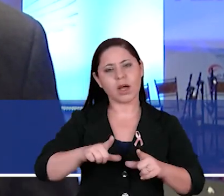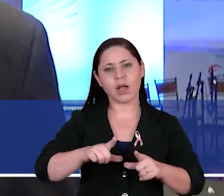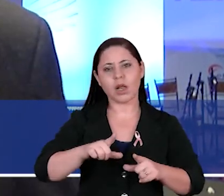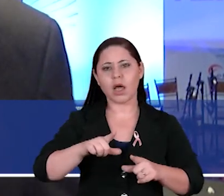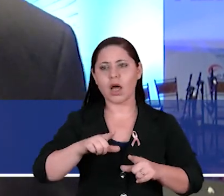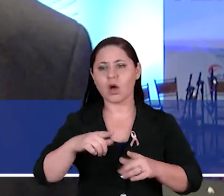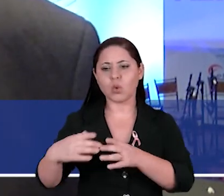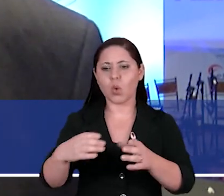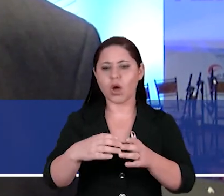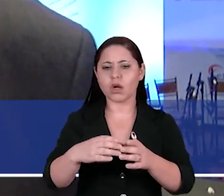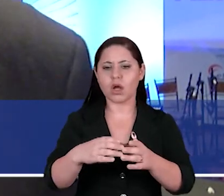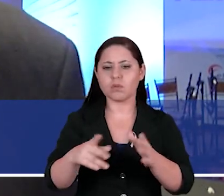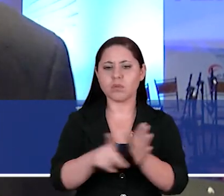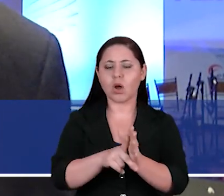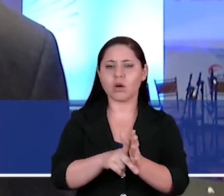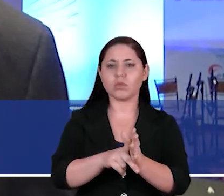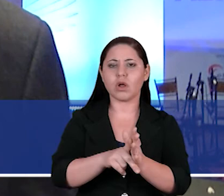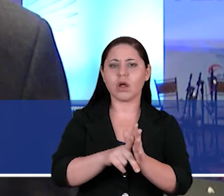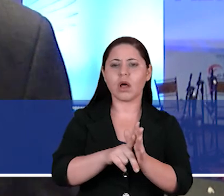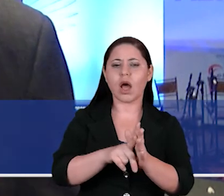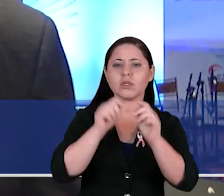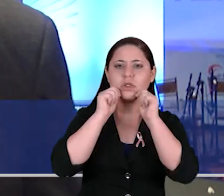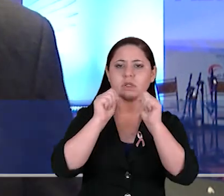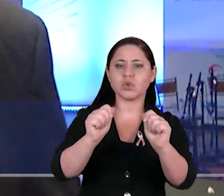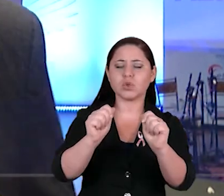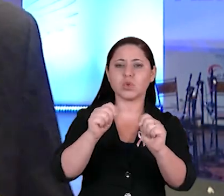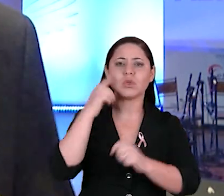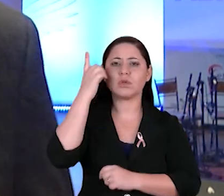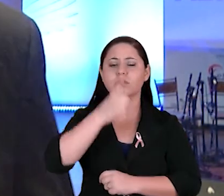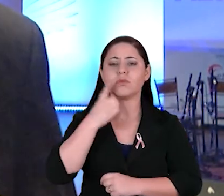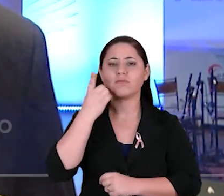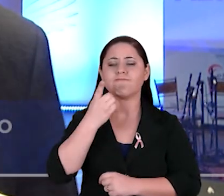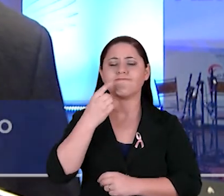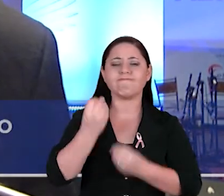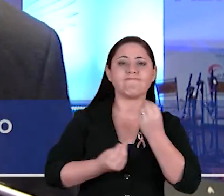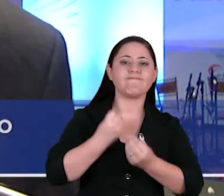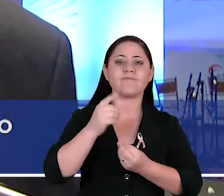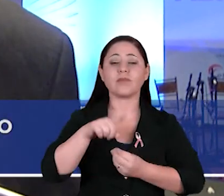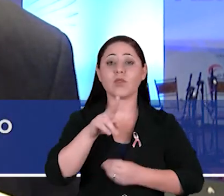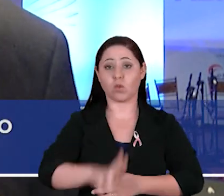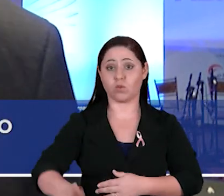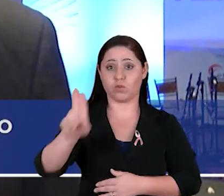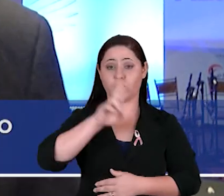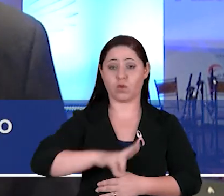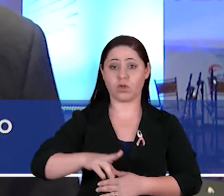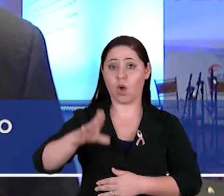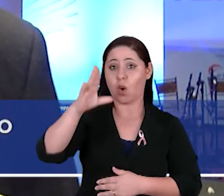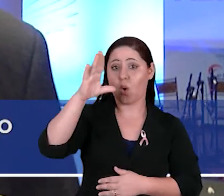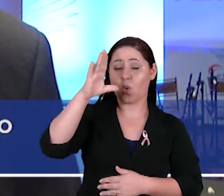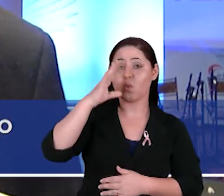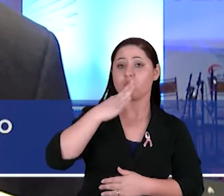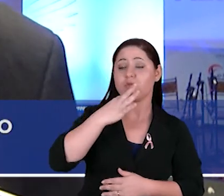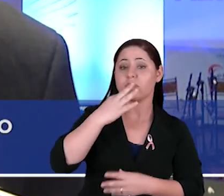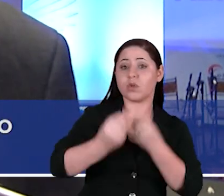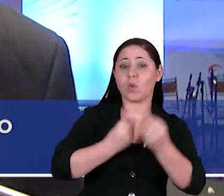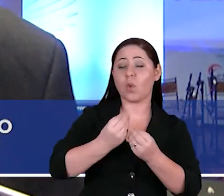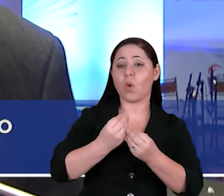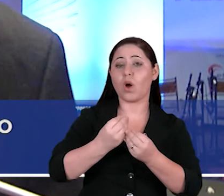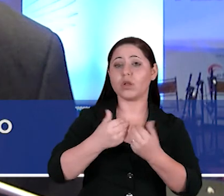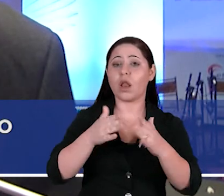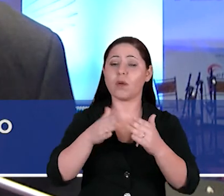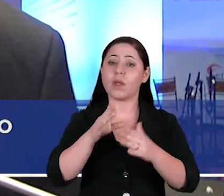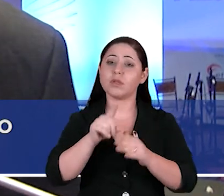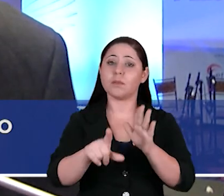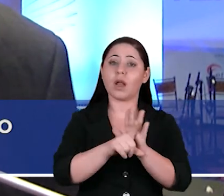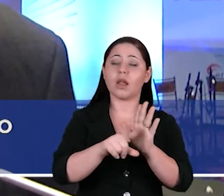ali. Já para o pessoal da consultoria legislativa e os assessores dos parlamentares, eles vão usar esses conhecimentos